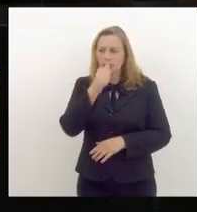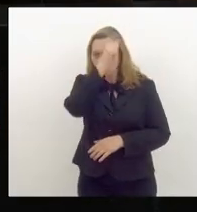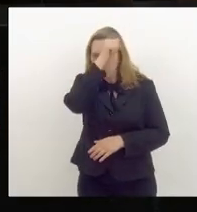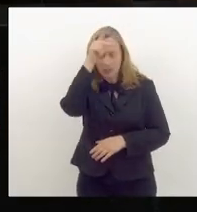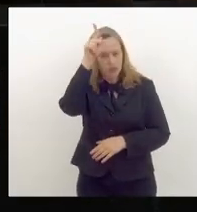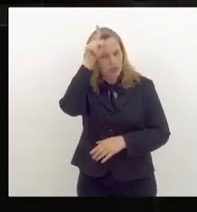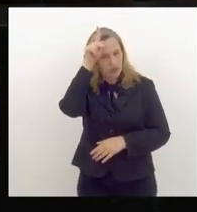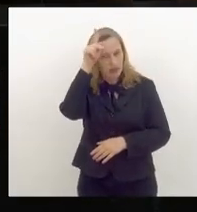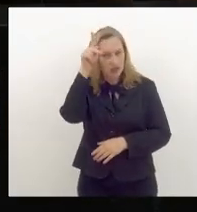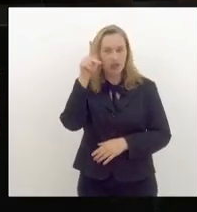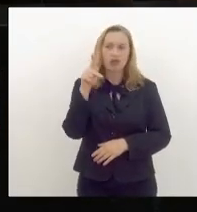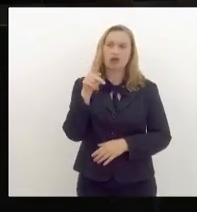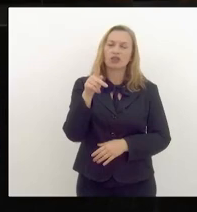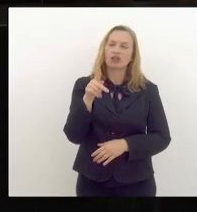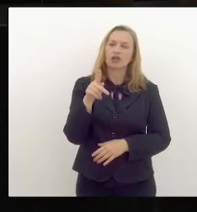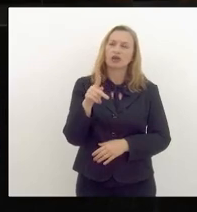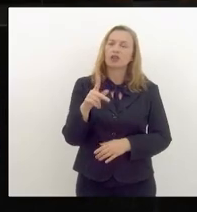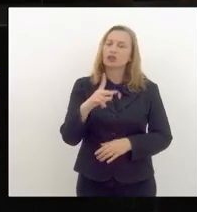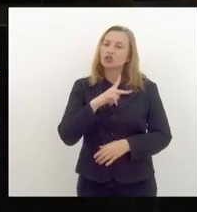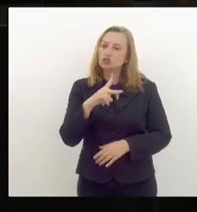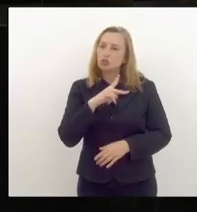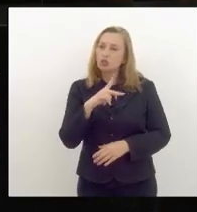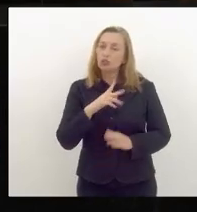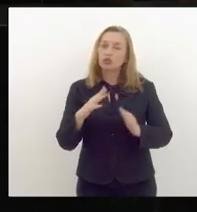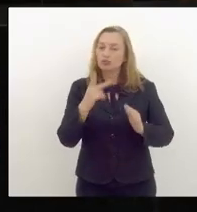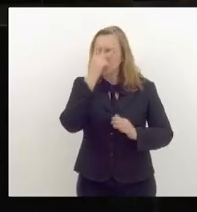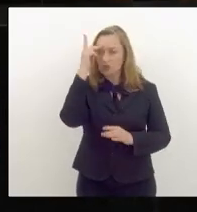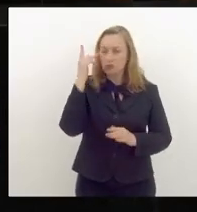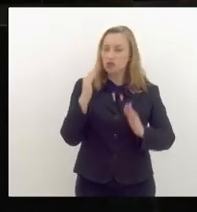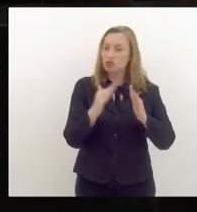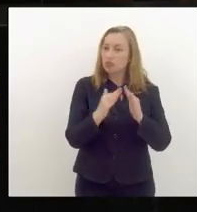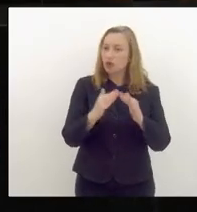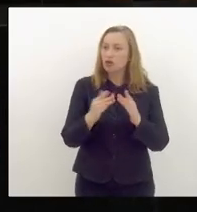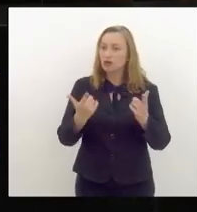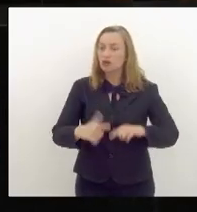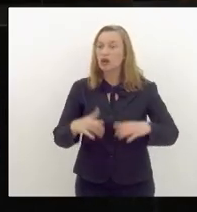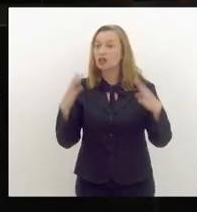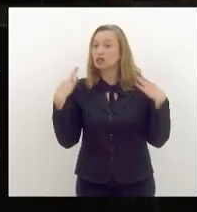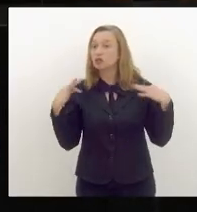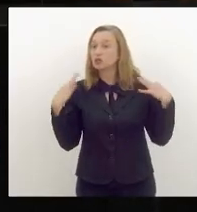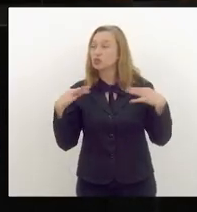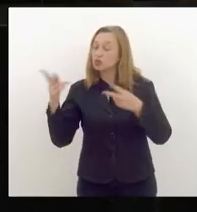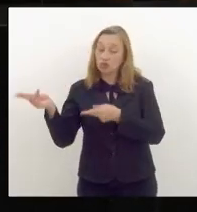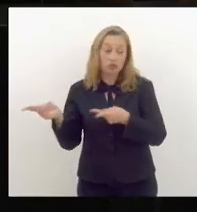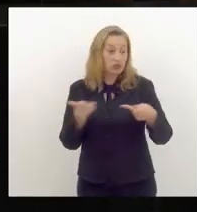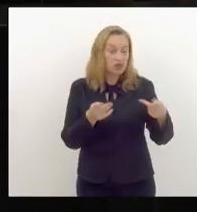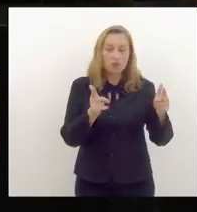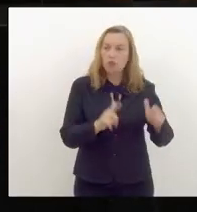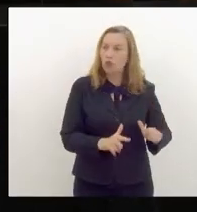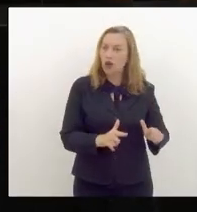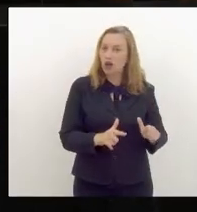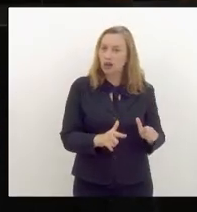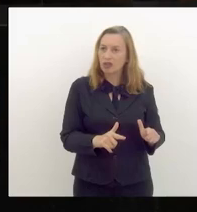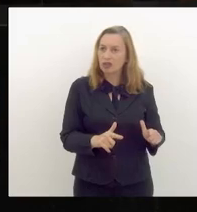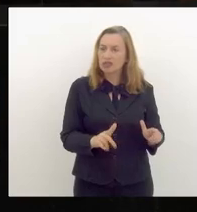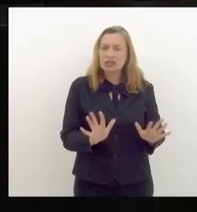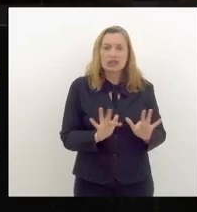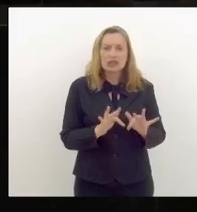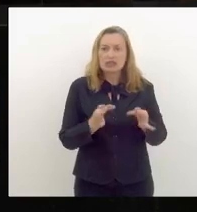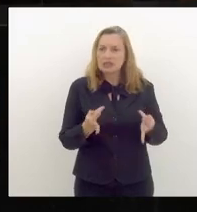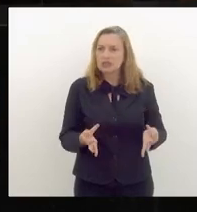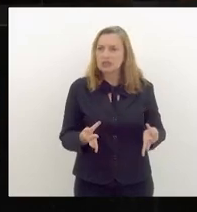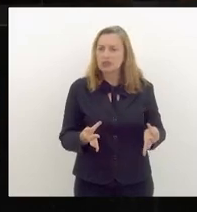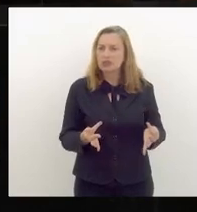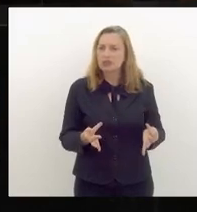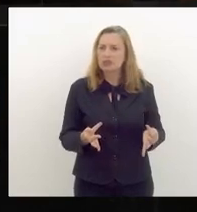lagos foram os próprios moradores da região dos lagos e os turistas que paravam que simplesmente